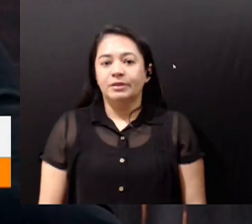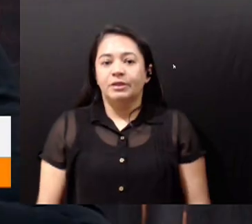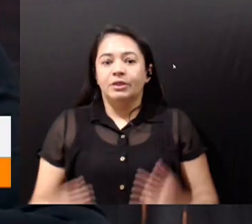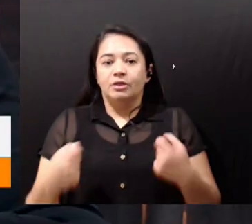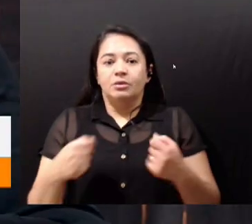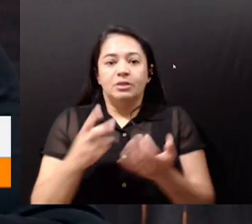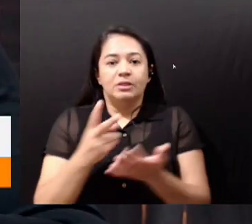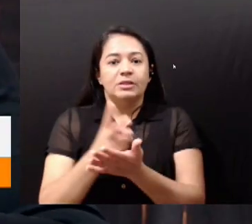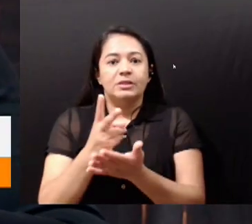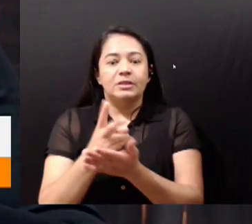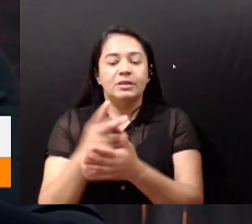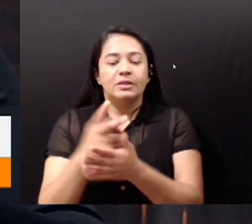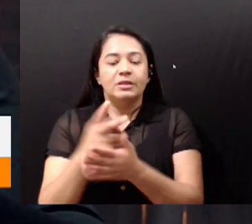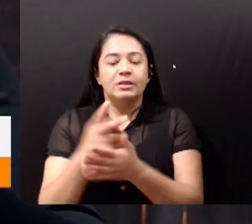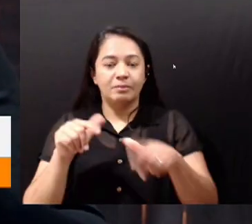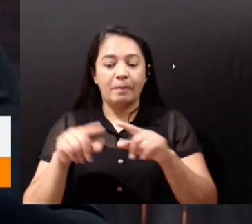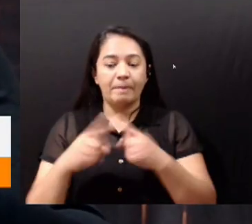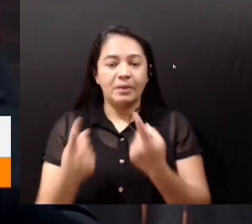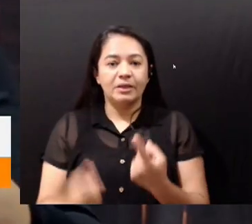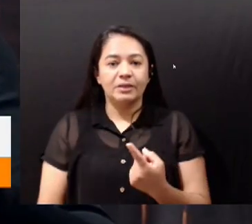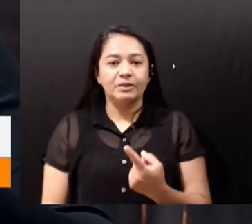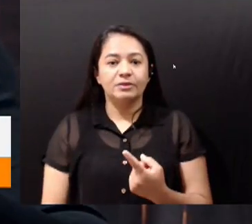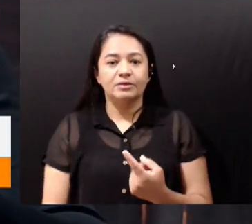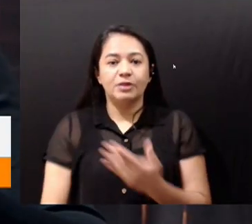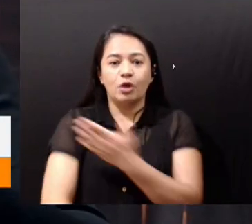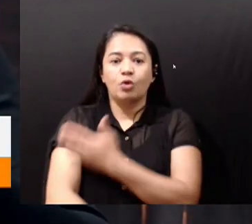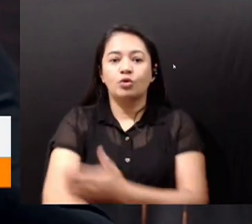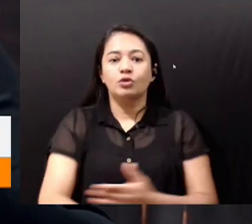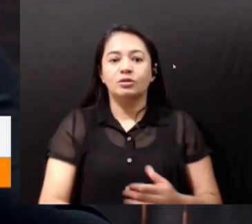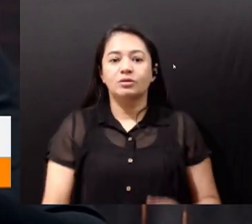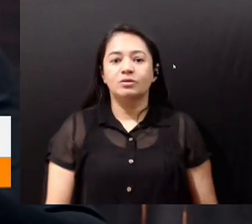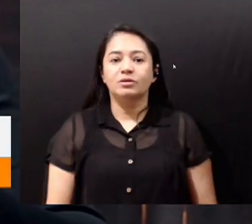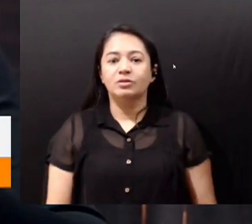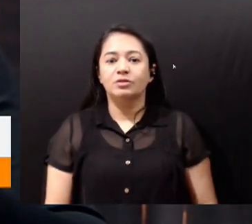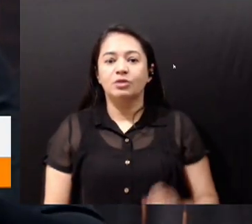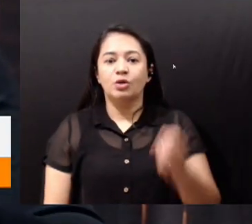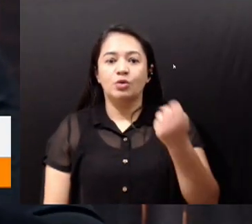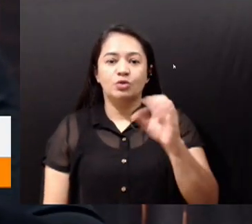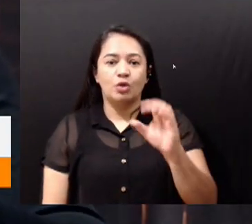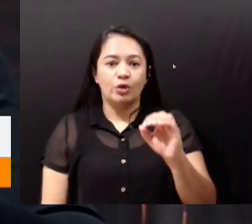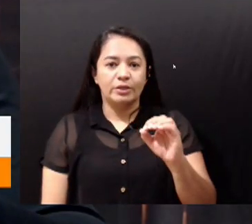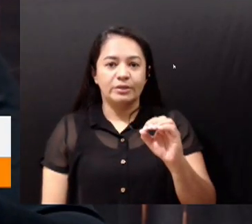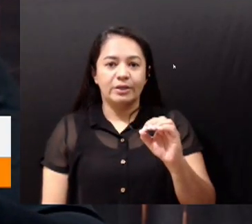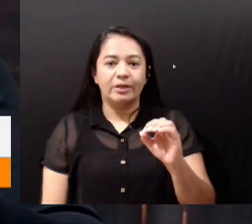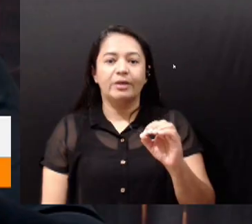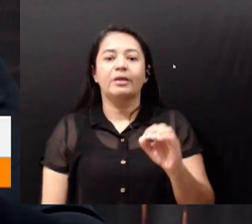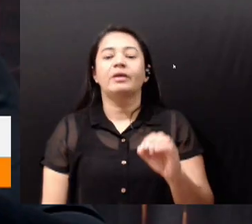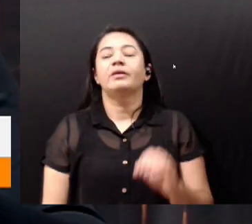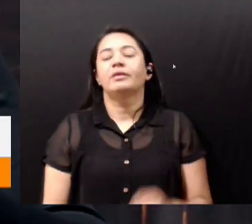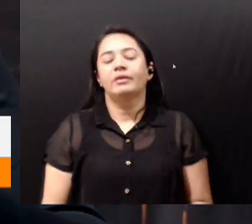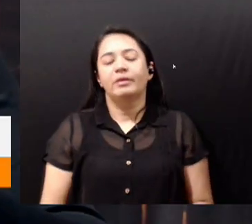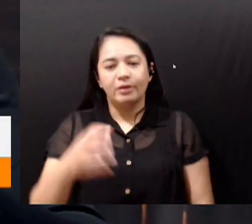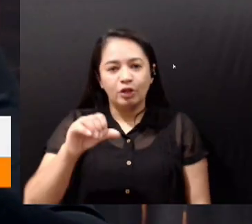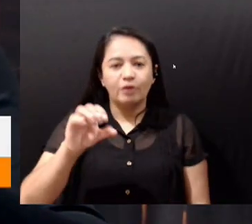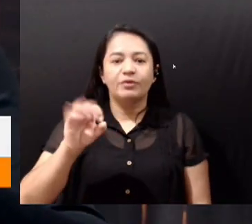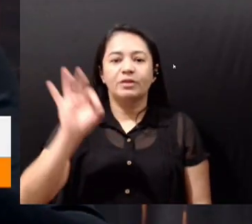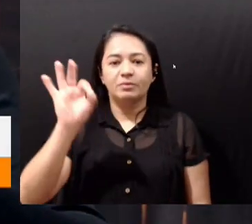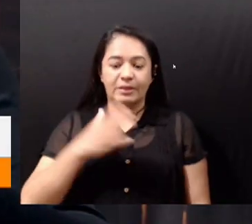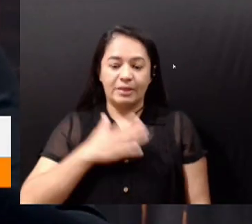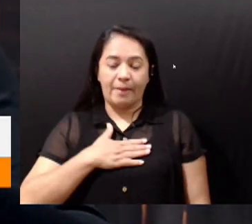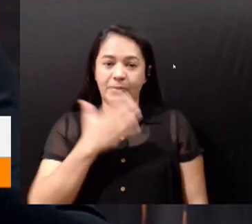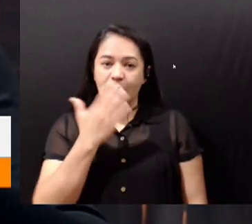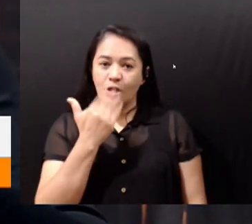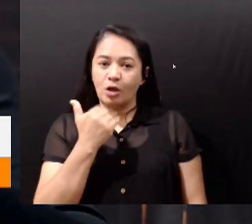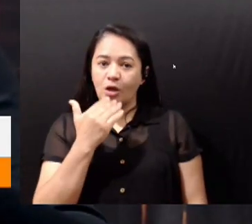trabalhando, mas eu costumo manter os 80-20, aí 80%, 90% da minha alimentação o